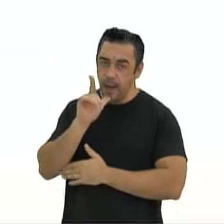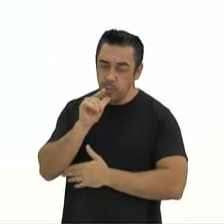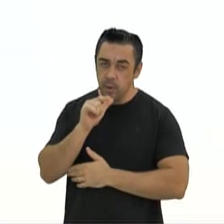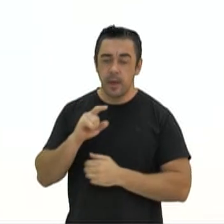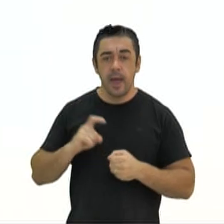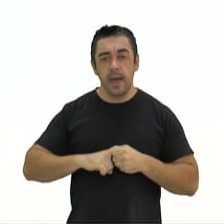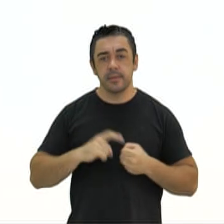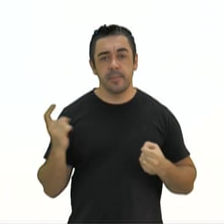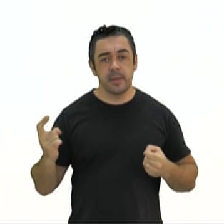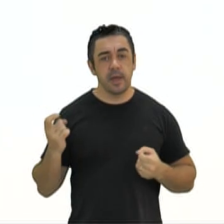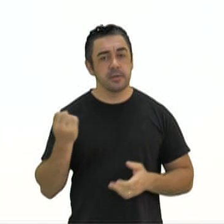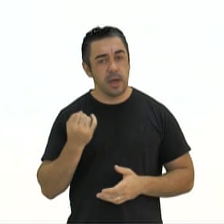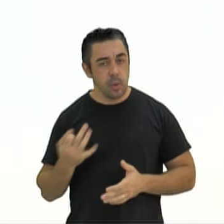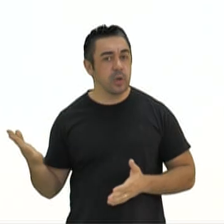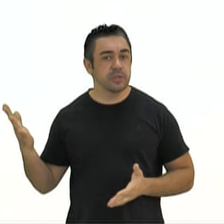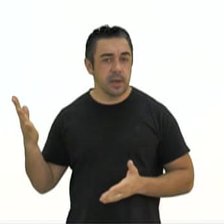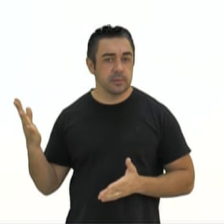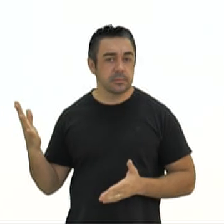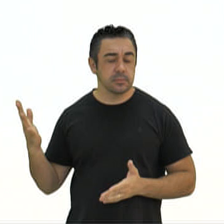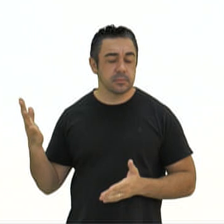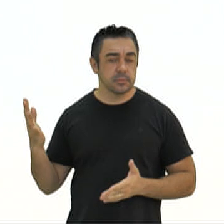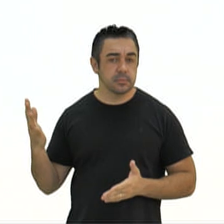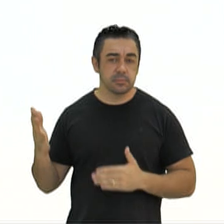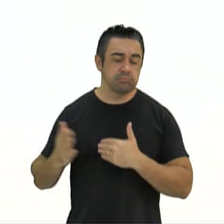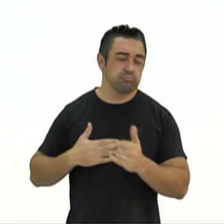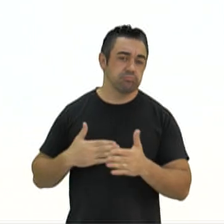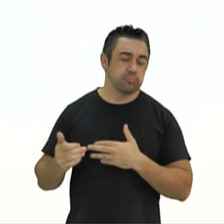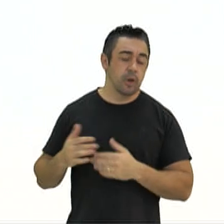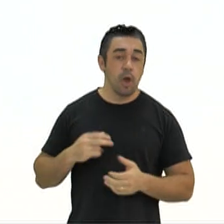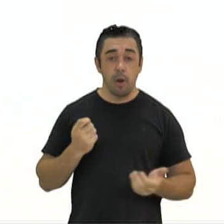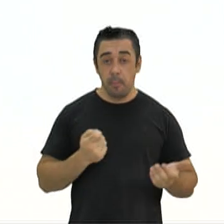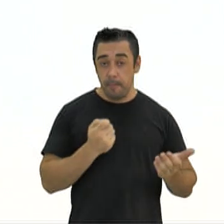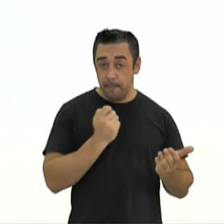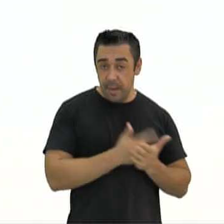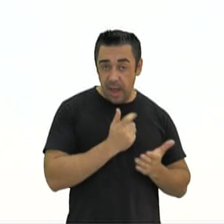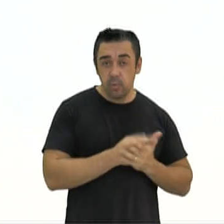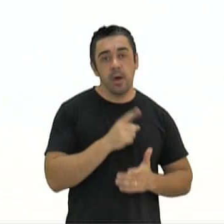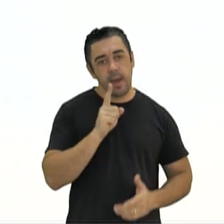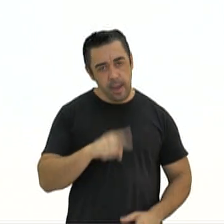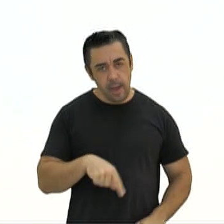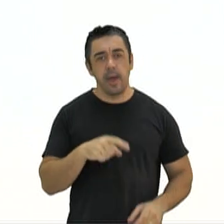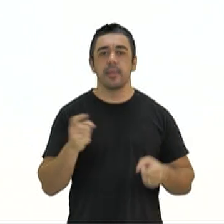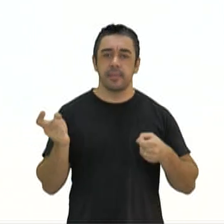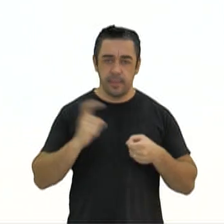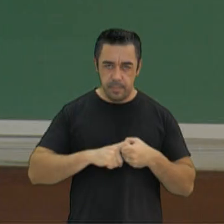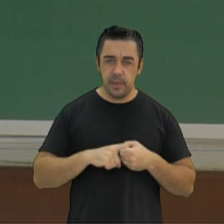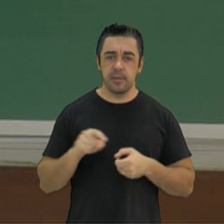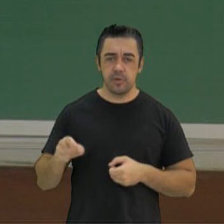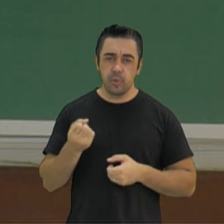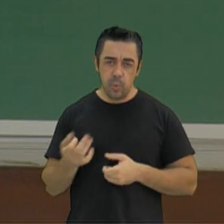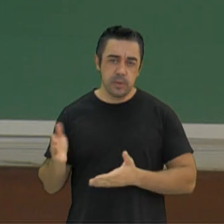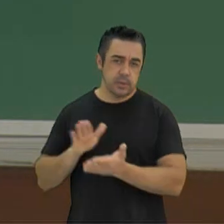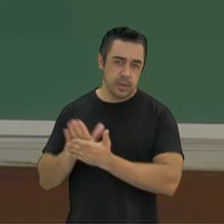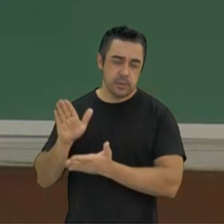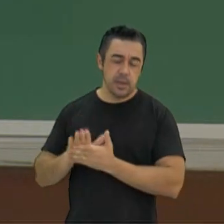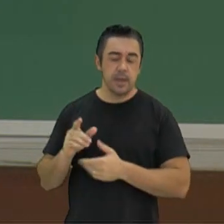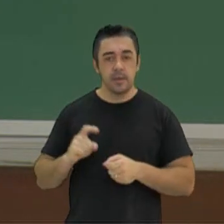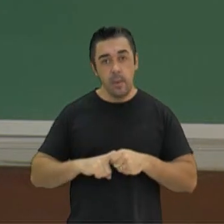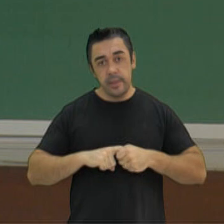variável independente é a quantidade, certo? O valor é aquilo que você paga dependendo da quantidade. Então, a